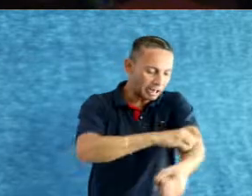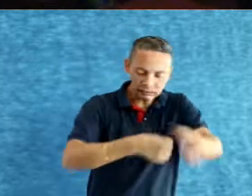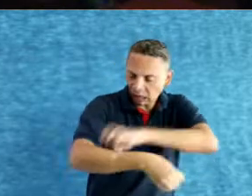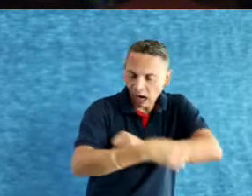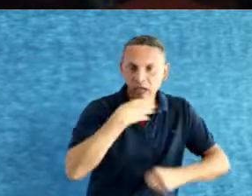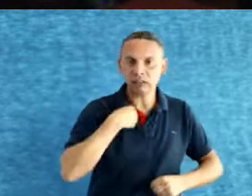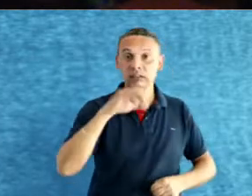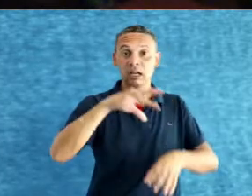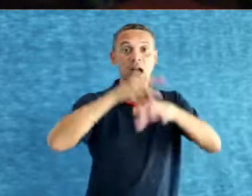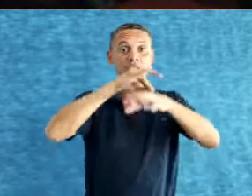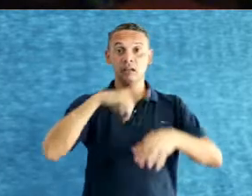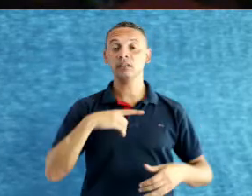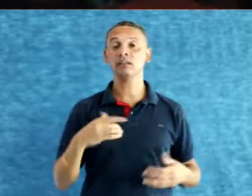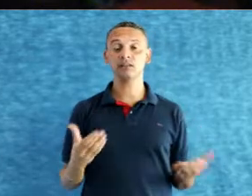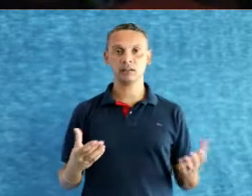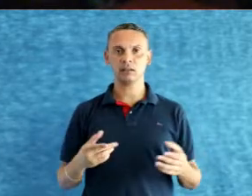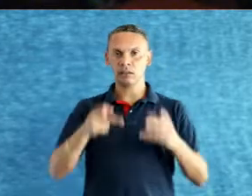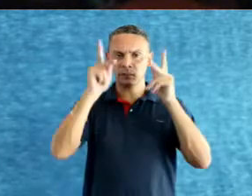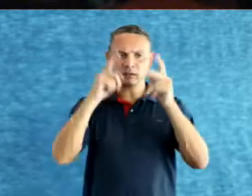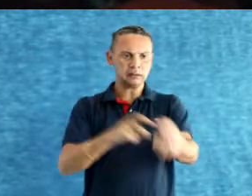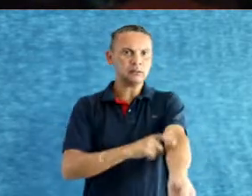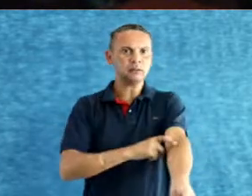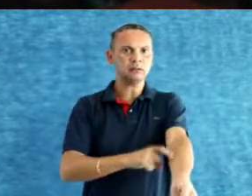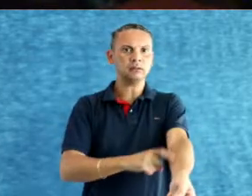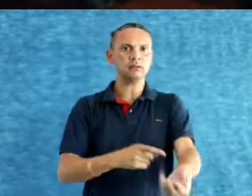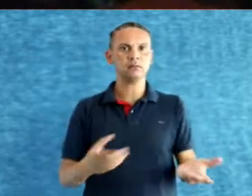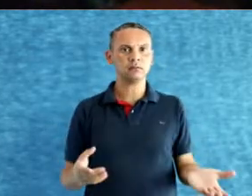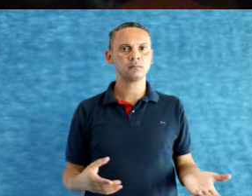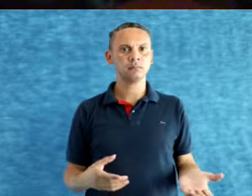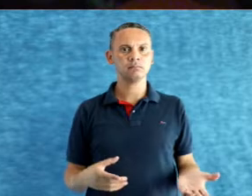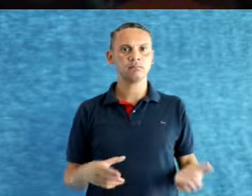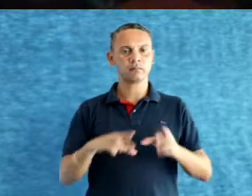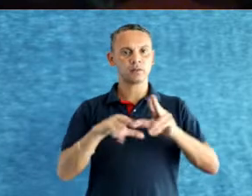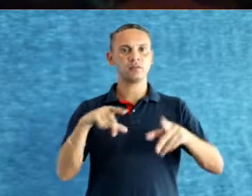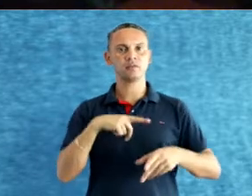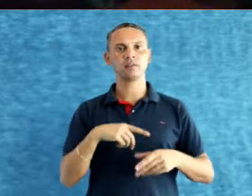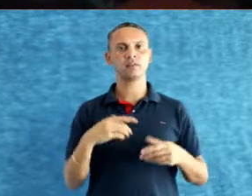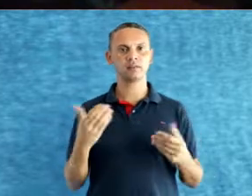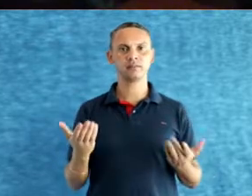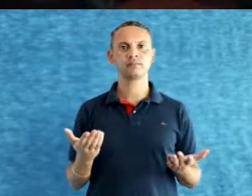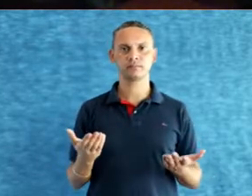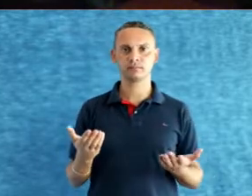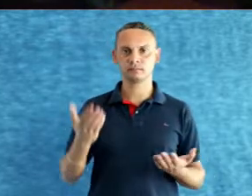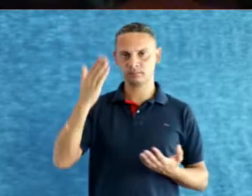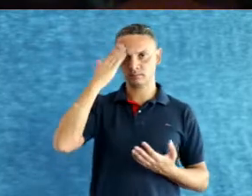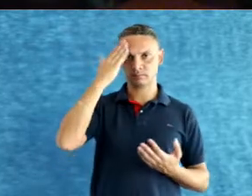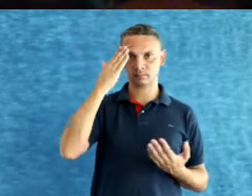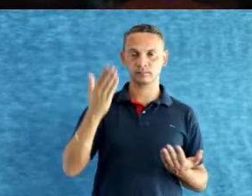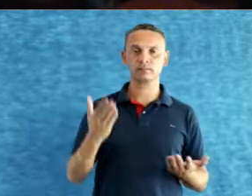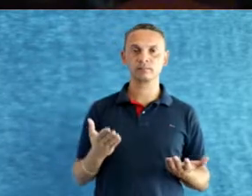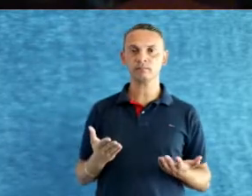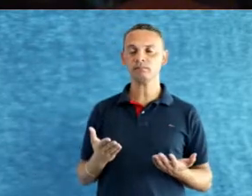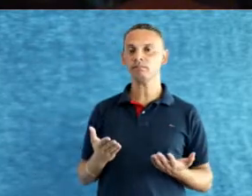dos valores, do roubo dos valores, de ter acabado com tudo pelos brancos colonizadores. Sabe? Então, a Nízia